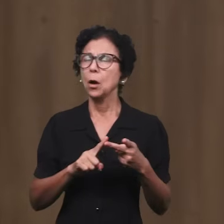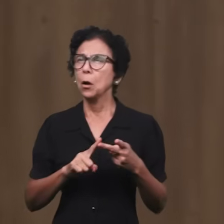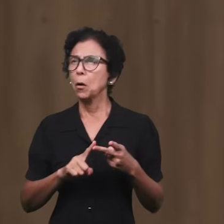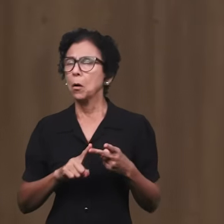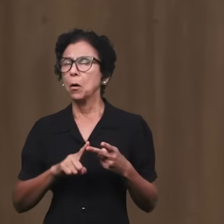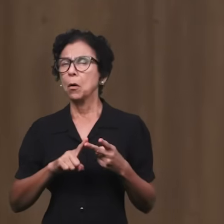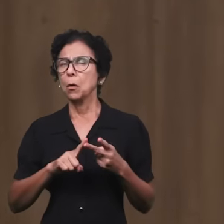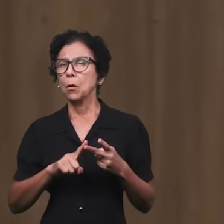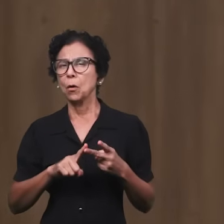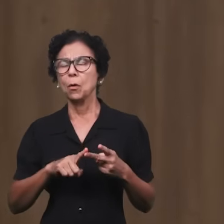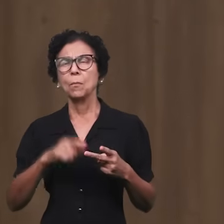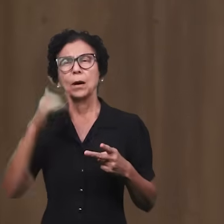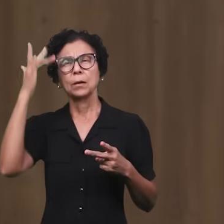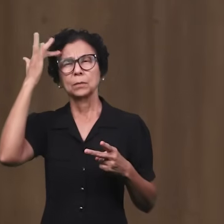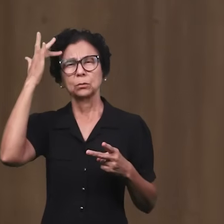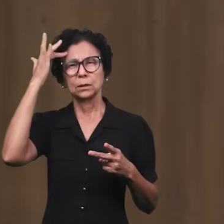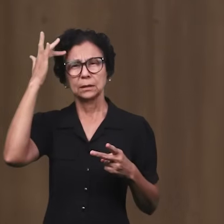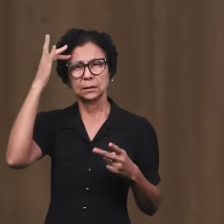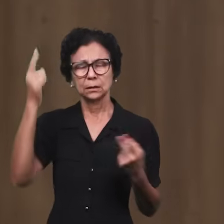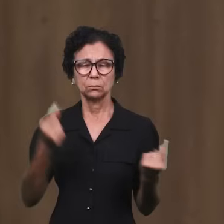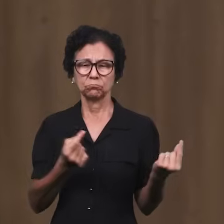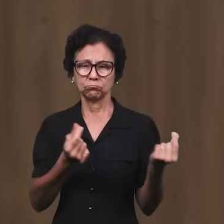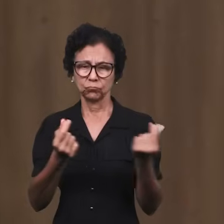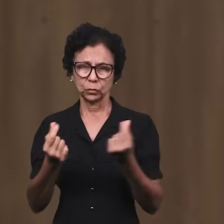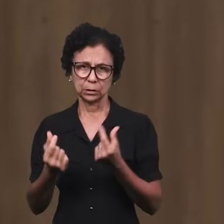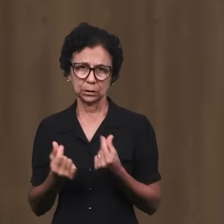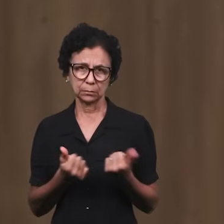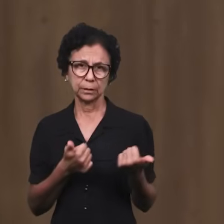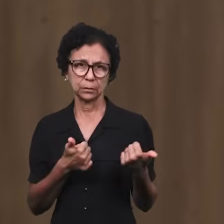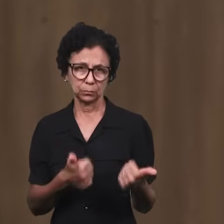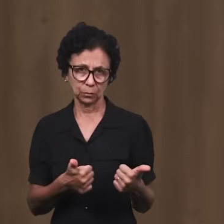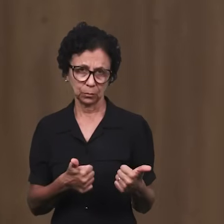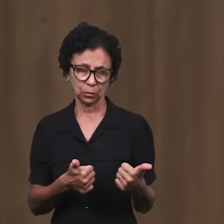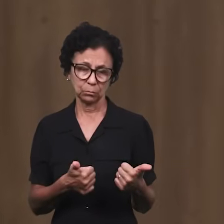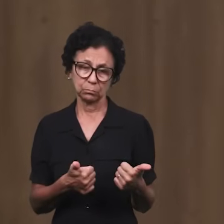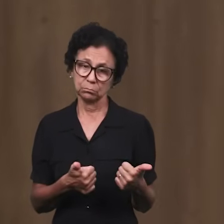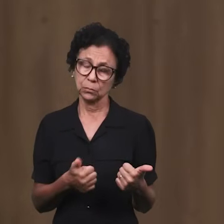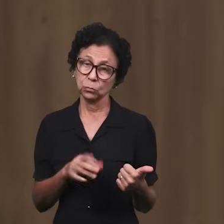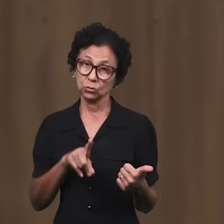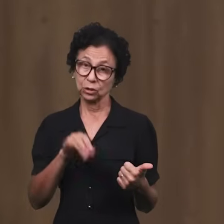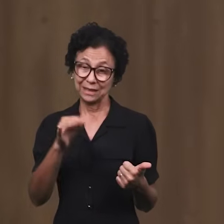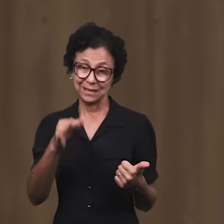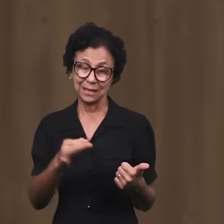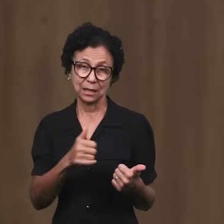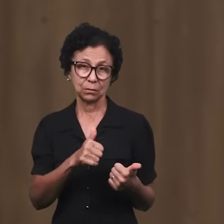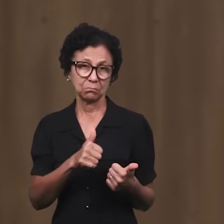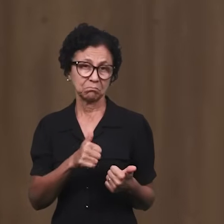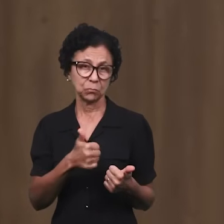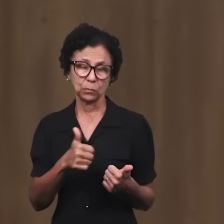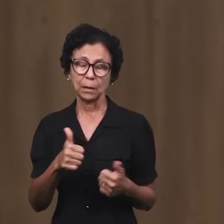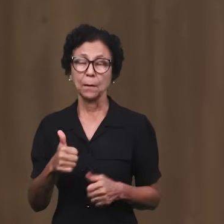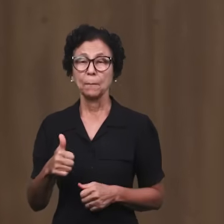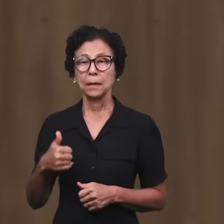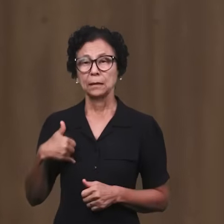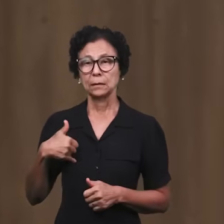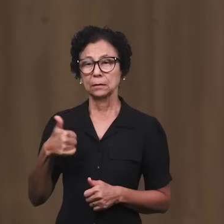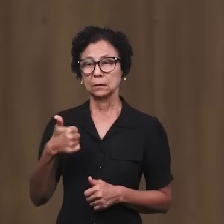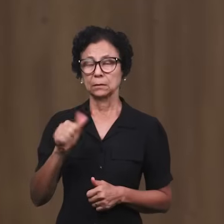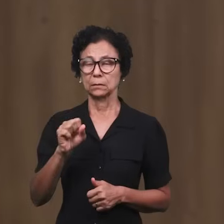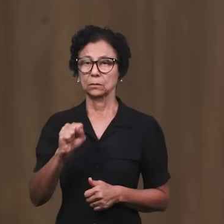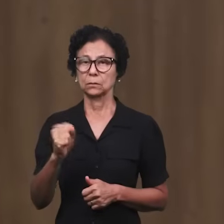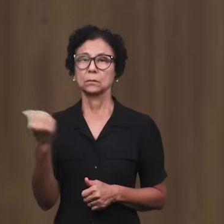avançado, amadurecido financeiramente. Então, não tem uma data correta, mas a partir dos 18 anos, você já